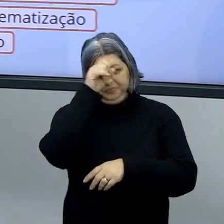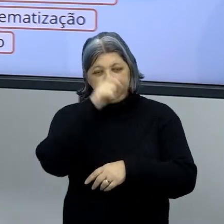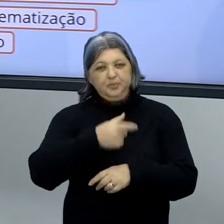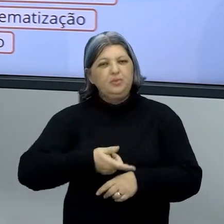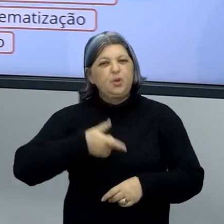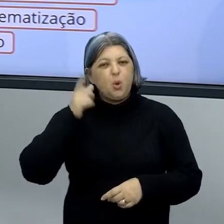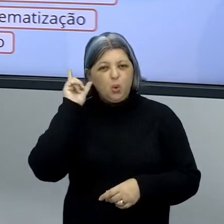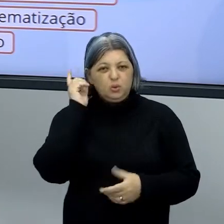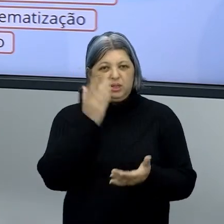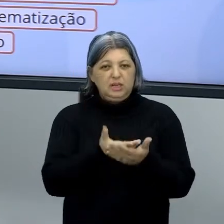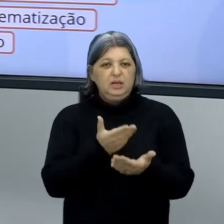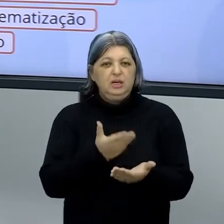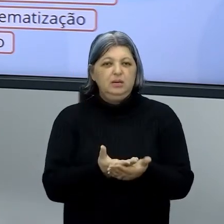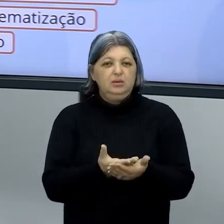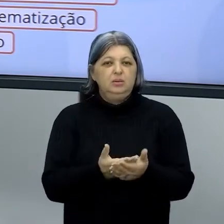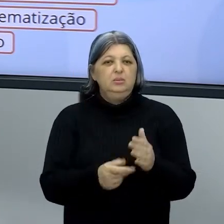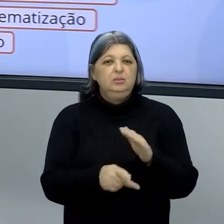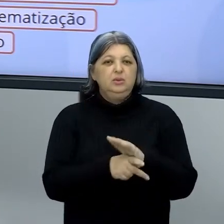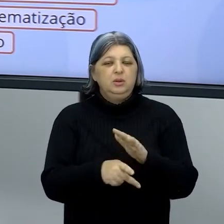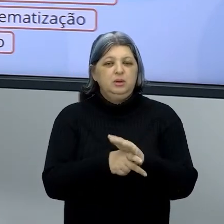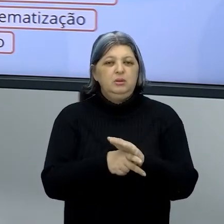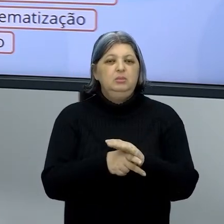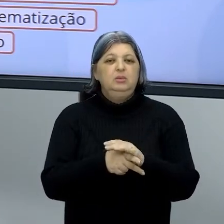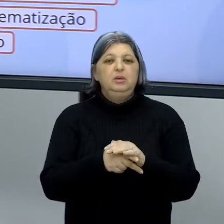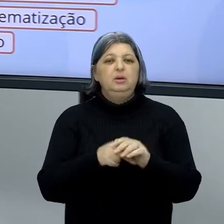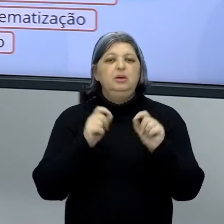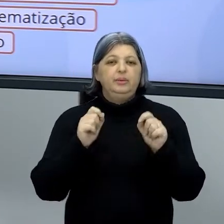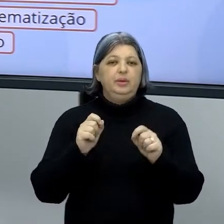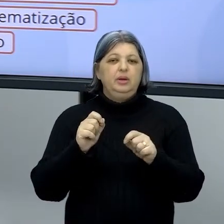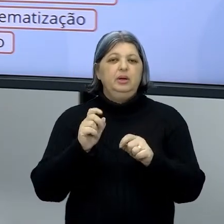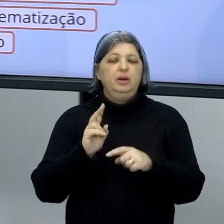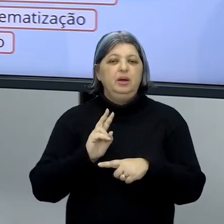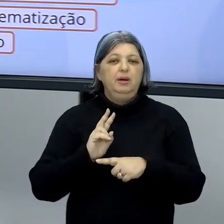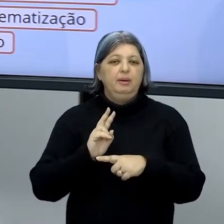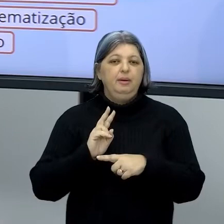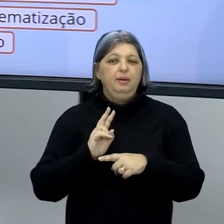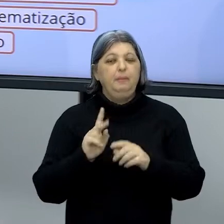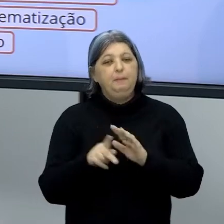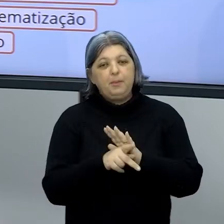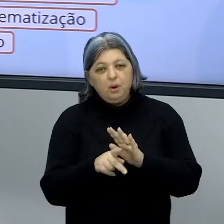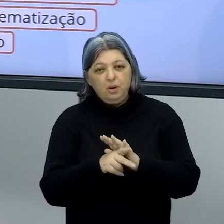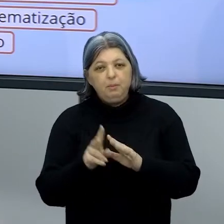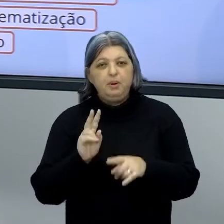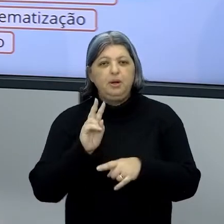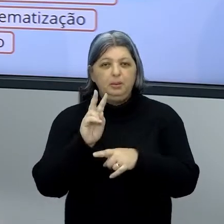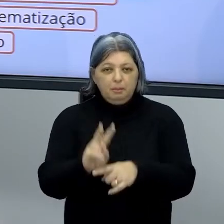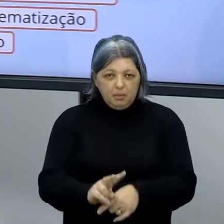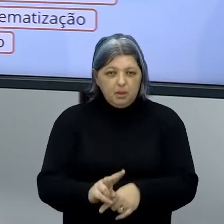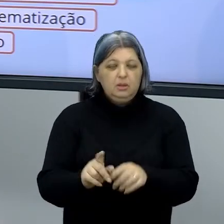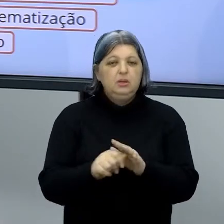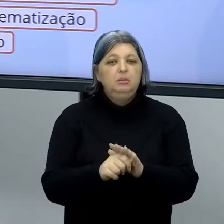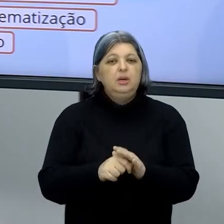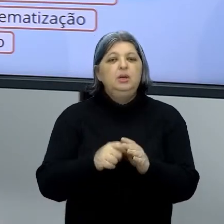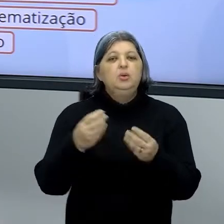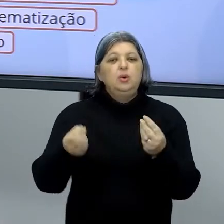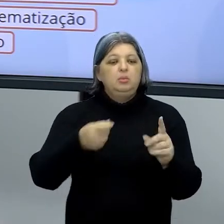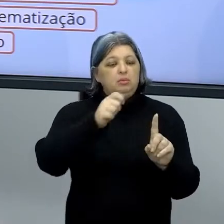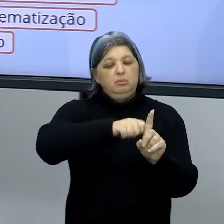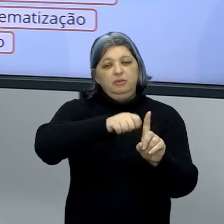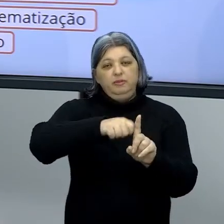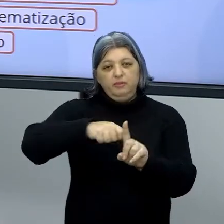ontem a aula foi sobre empréstimo e financiamento. Qual era a diferença de um empréstimo pessoal e de um financiamento? Como